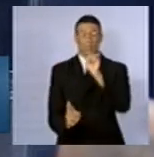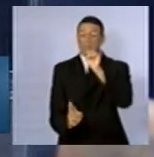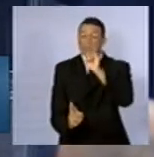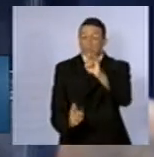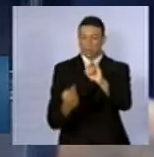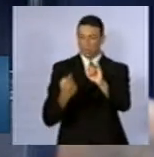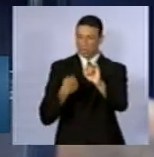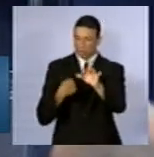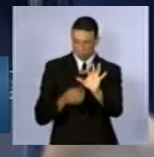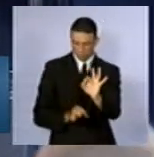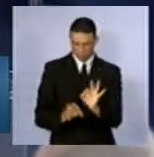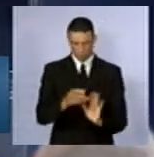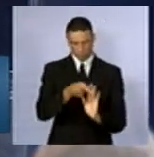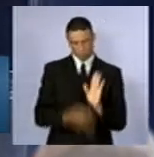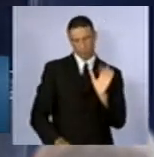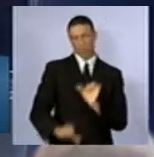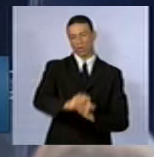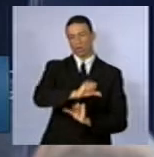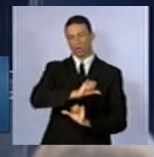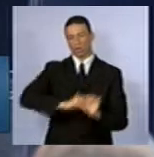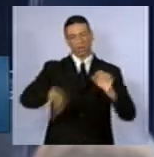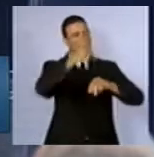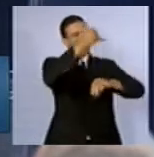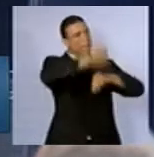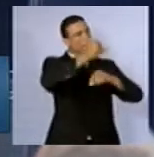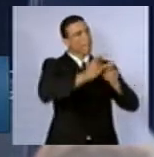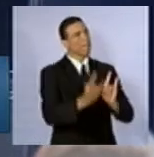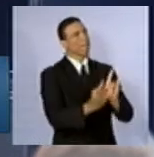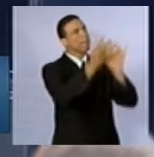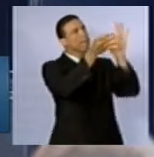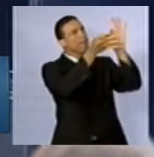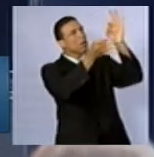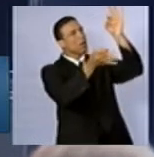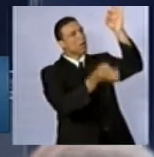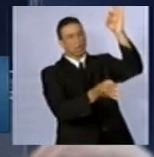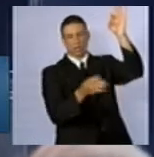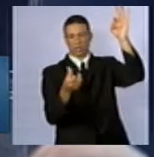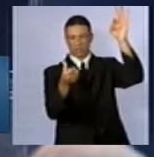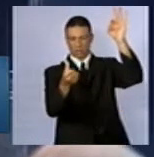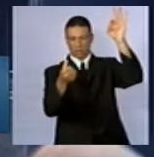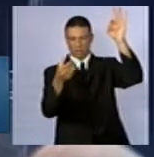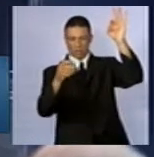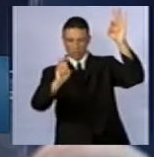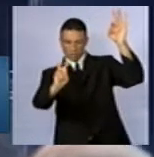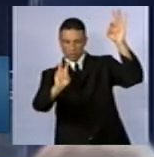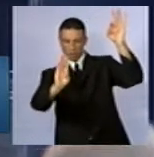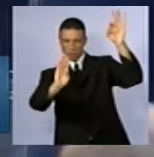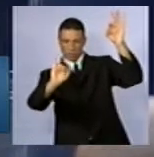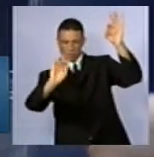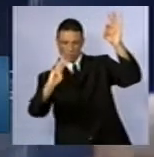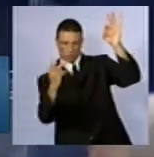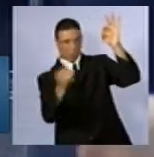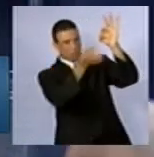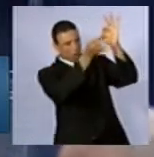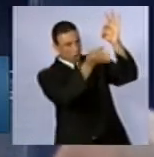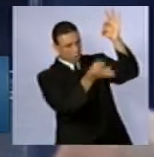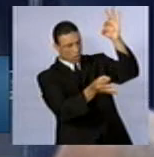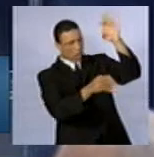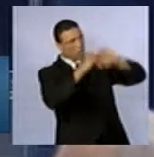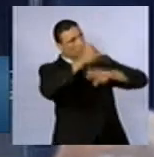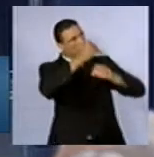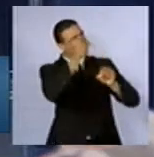adequação dessas alturas que gastar investimento de 65 bilhões isso